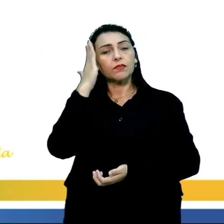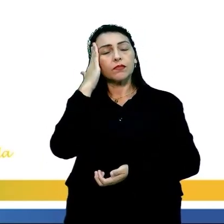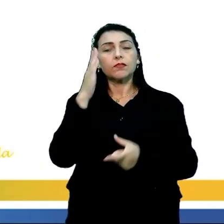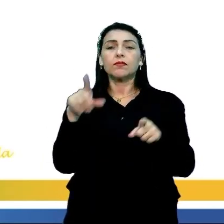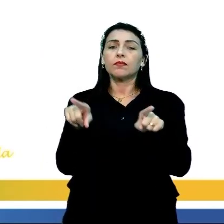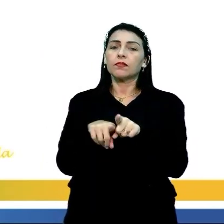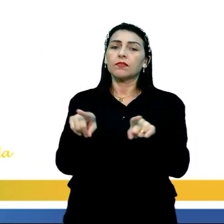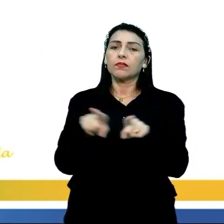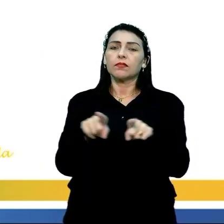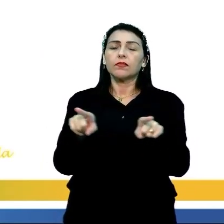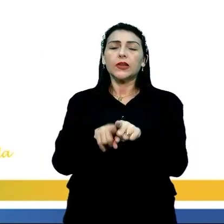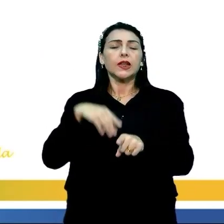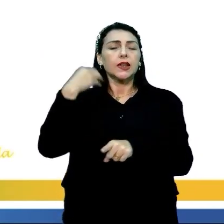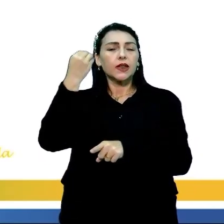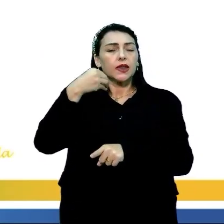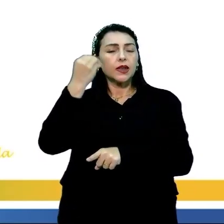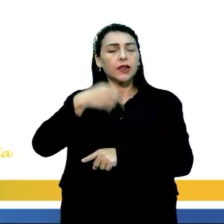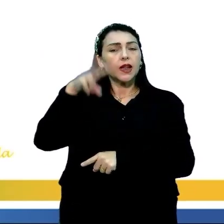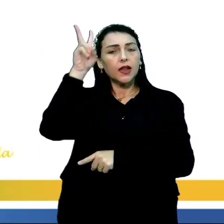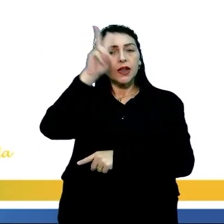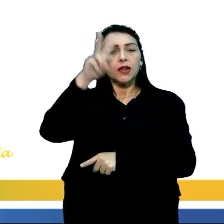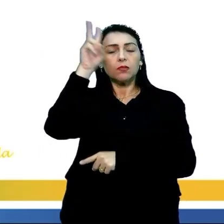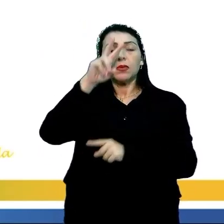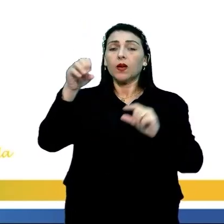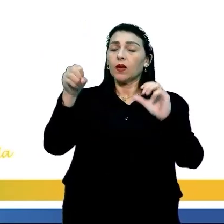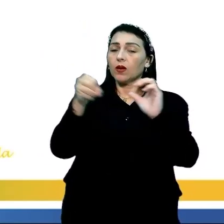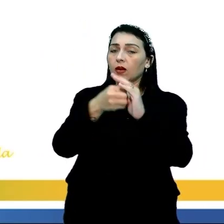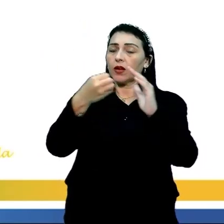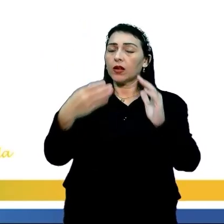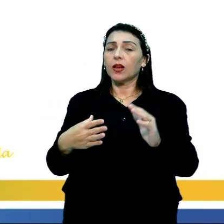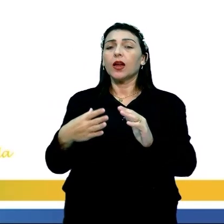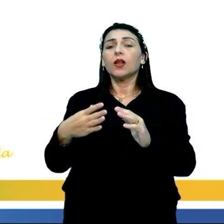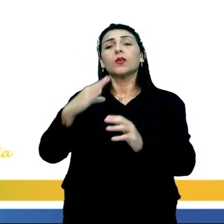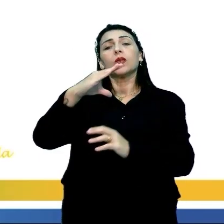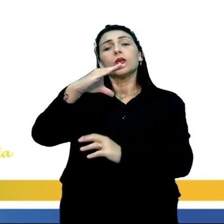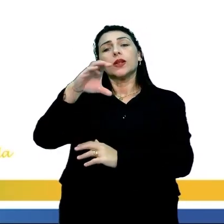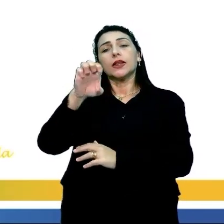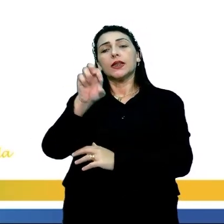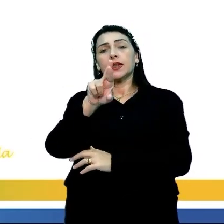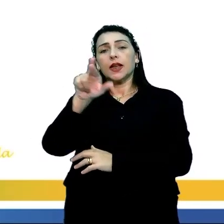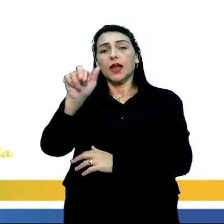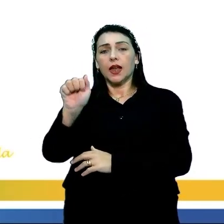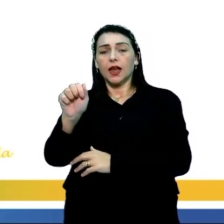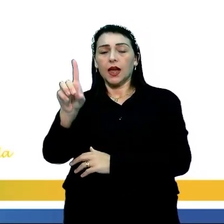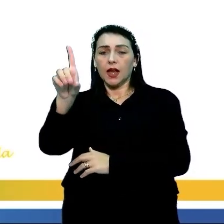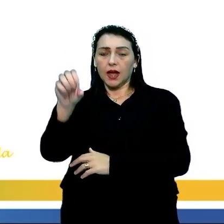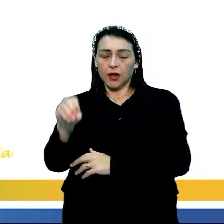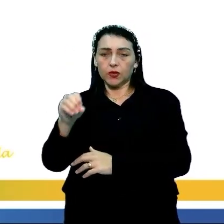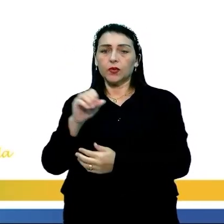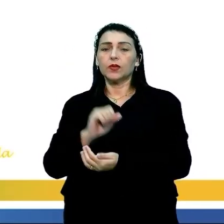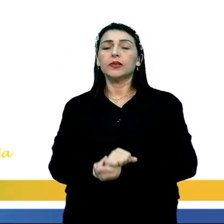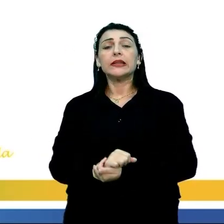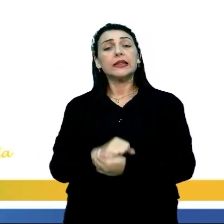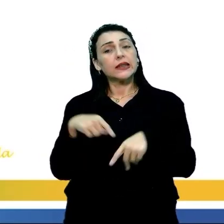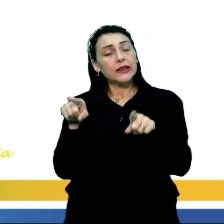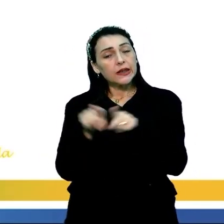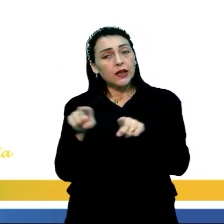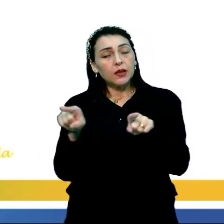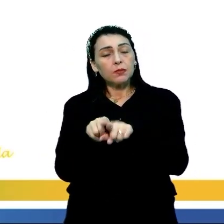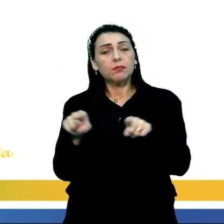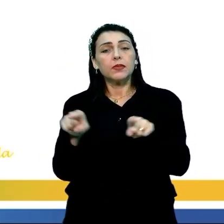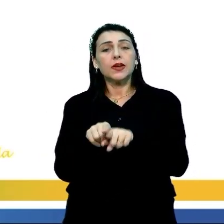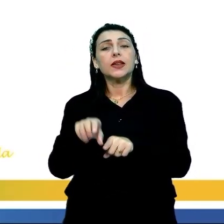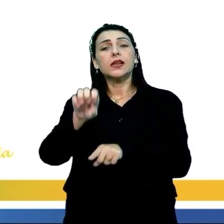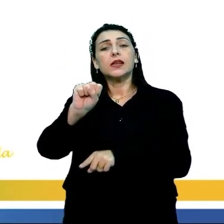então aí, tentar relembrar uma característica do cerrado. Bem, o domínio do cerrado ele também é chamado